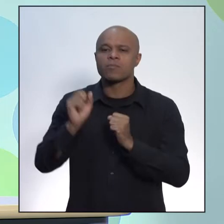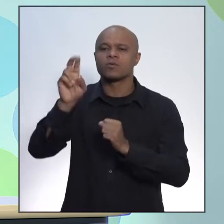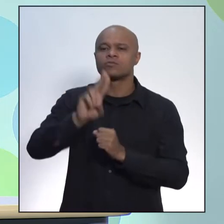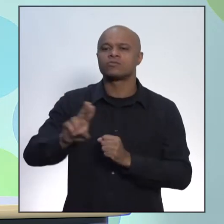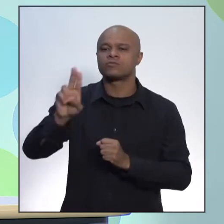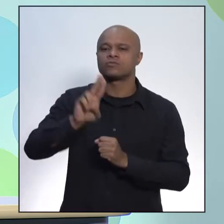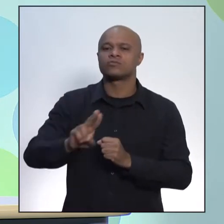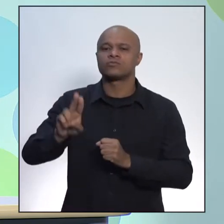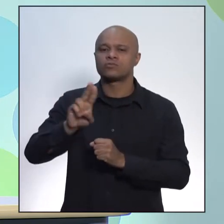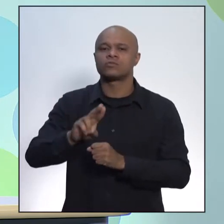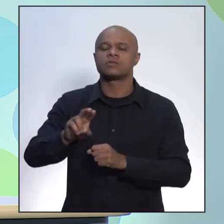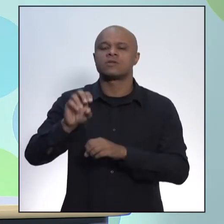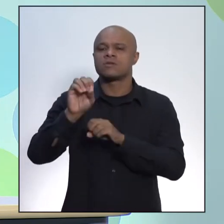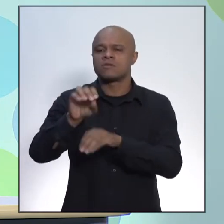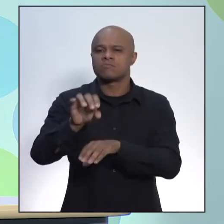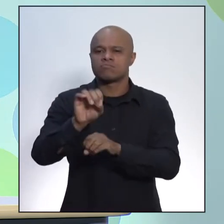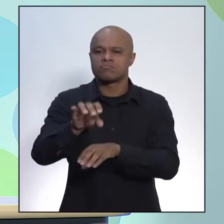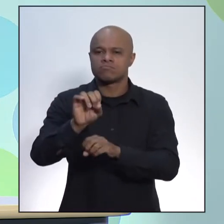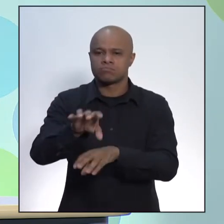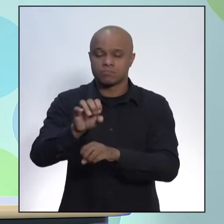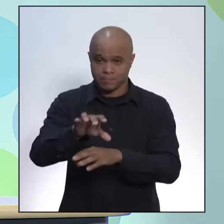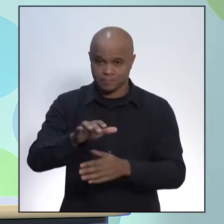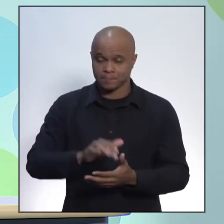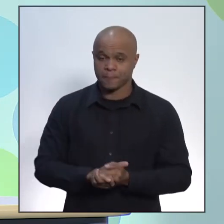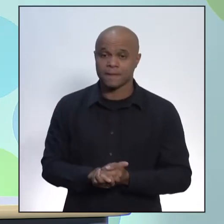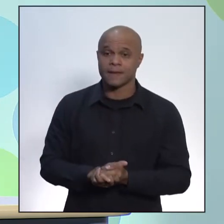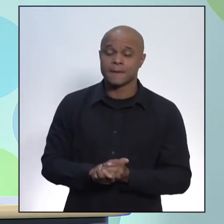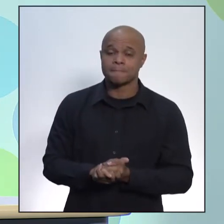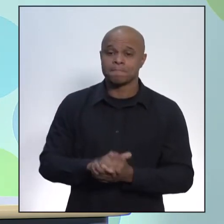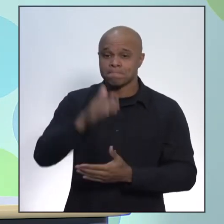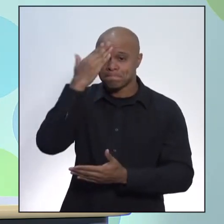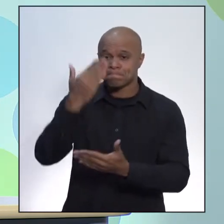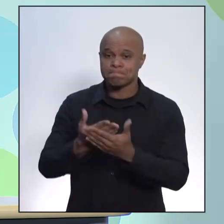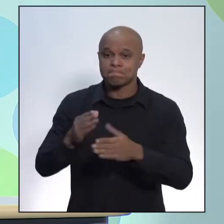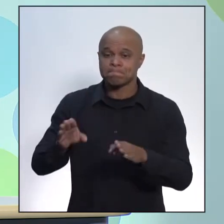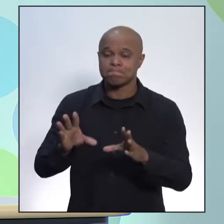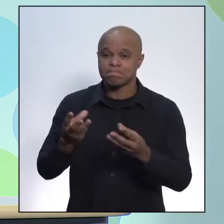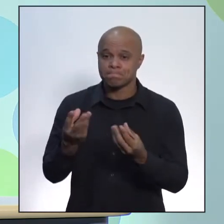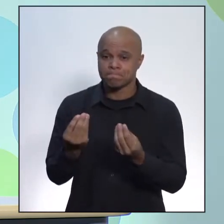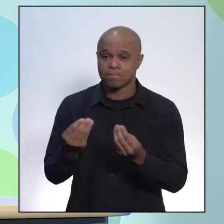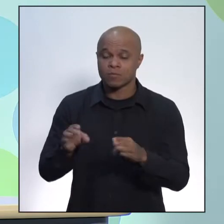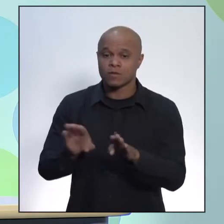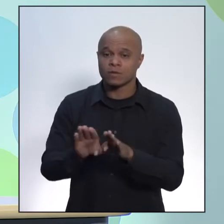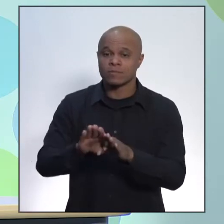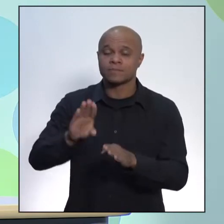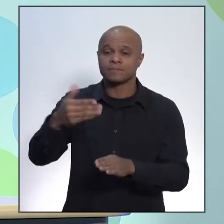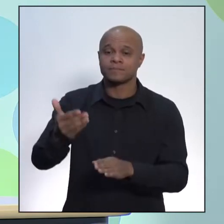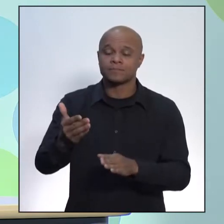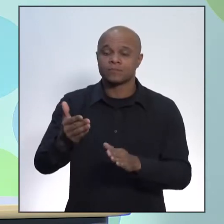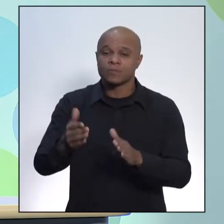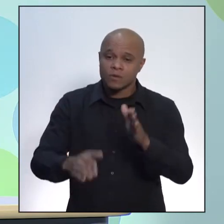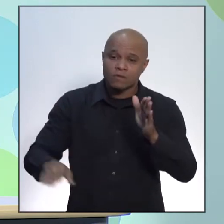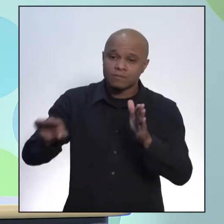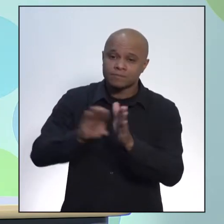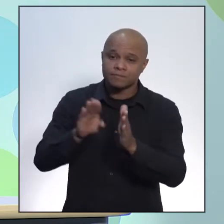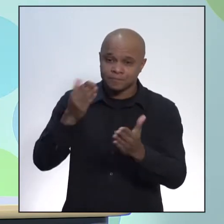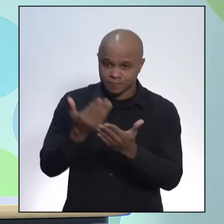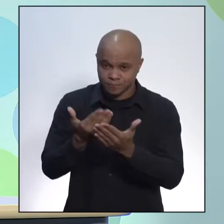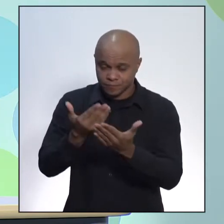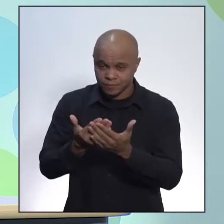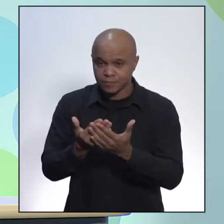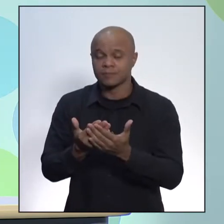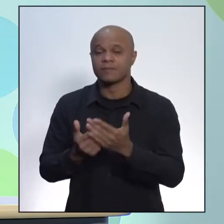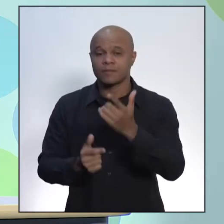esse aprendizado, né? E eu acredito muito que, quando nós voltarmos, né, porque eu acredito sim